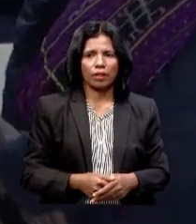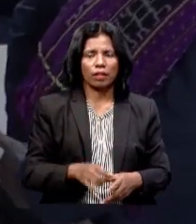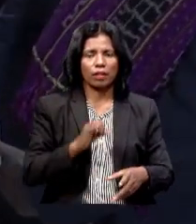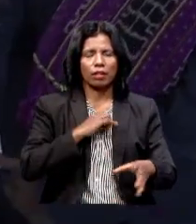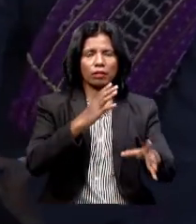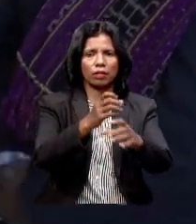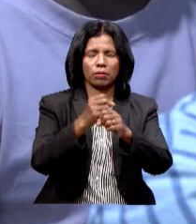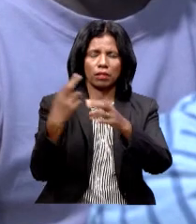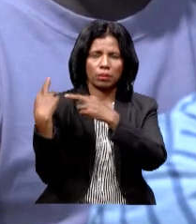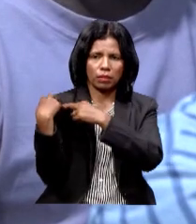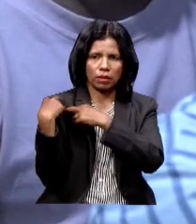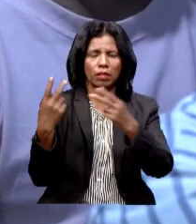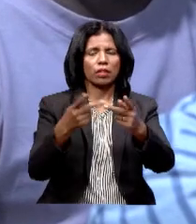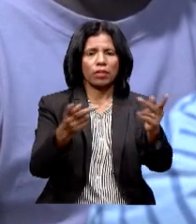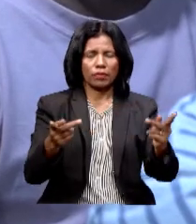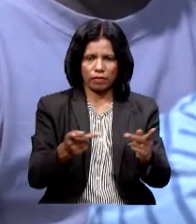posse, e a fata ainda não é,